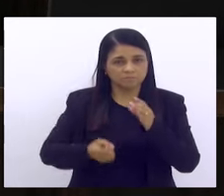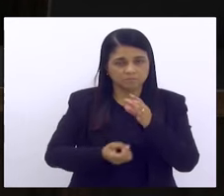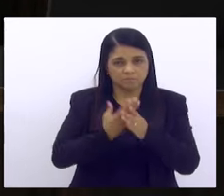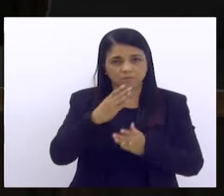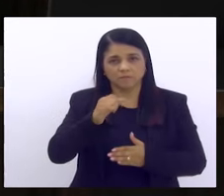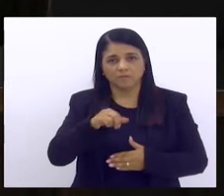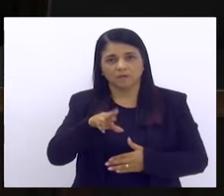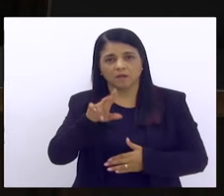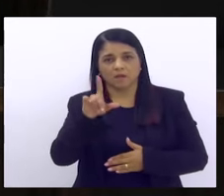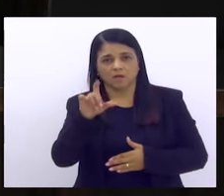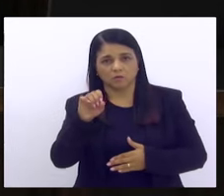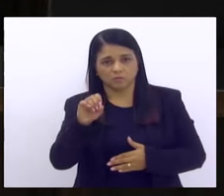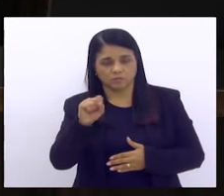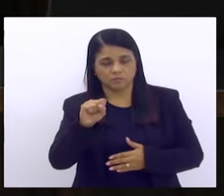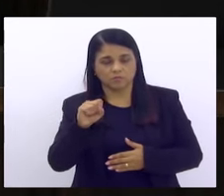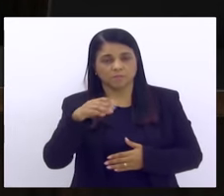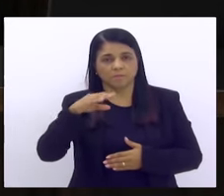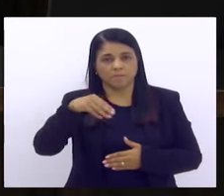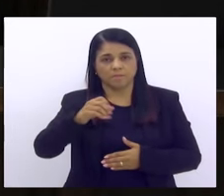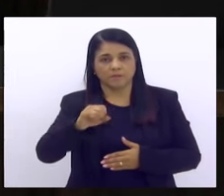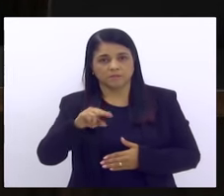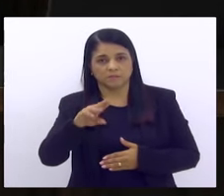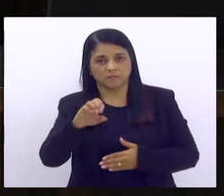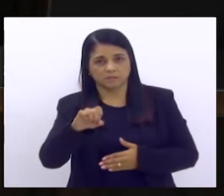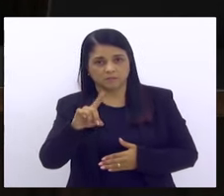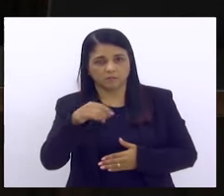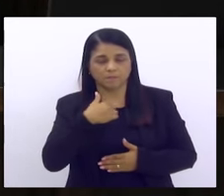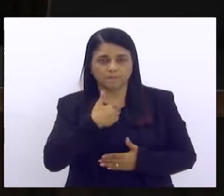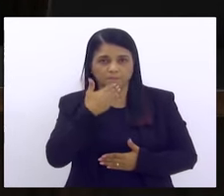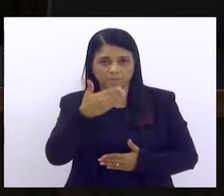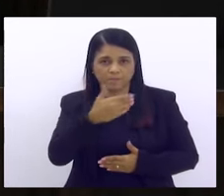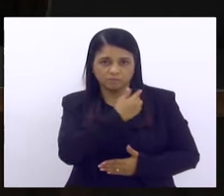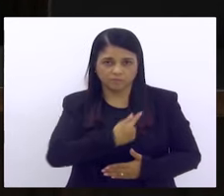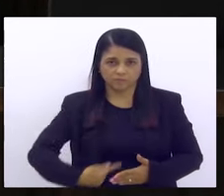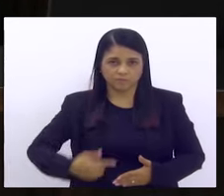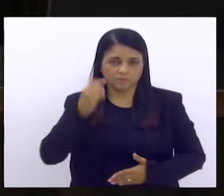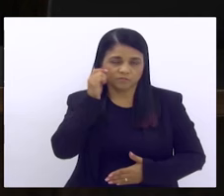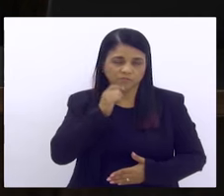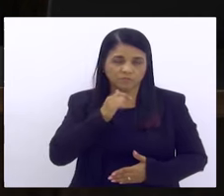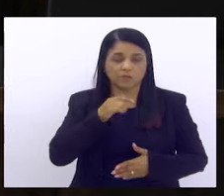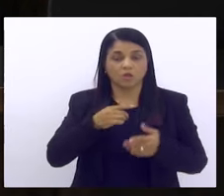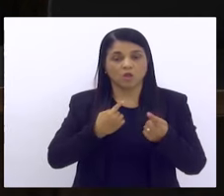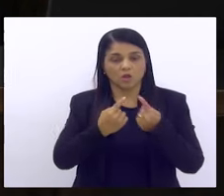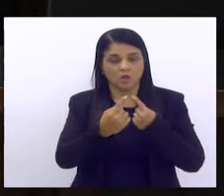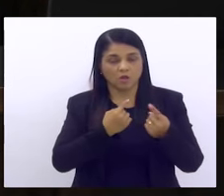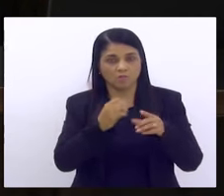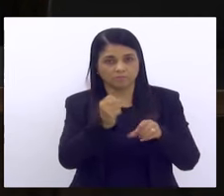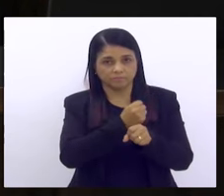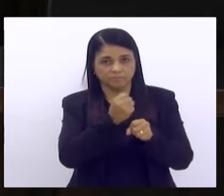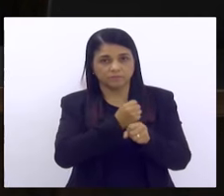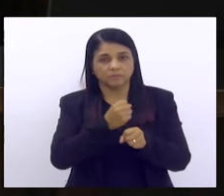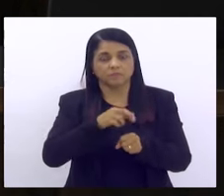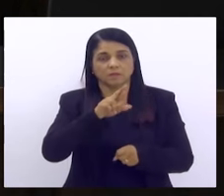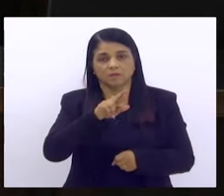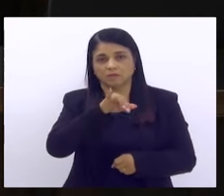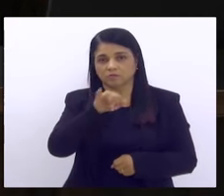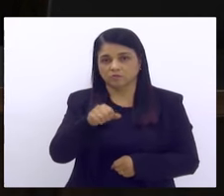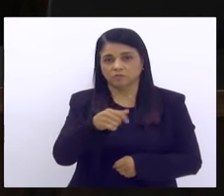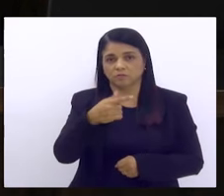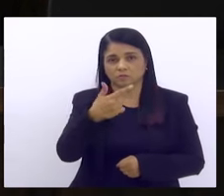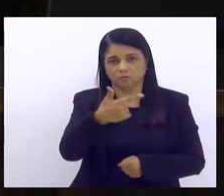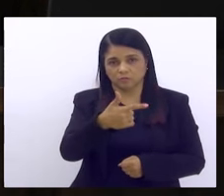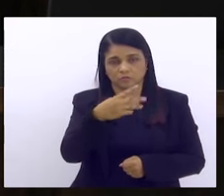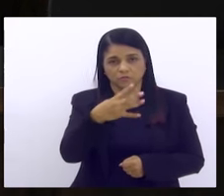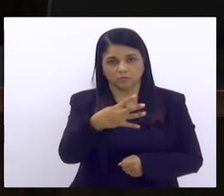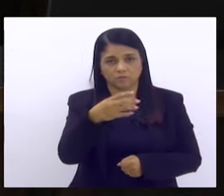solicita ao excelentíssimo senhor governador do Estado do Rio de Janeiro obras de recuperação na RJ 240, entrada que liga a localidade